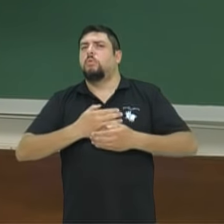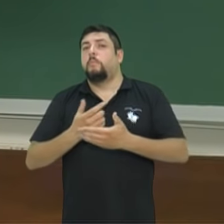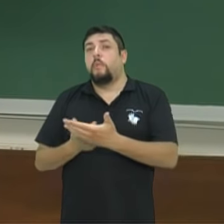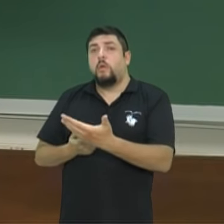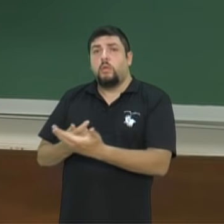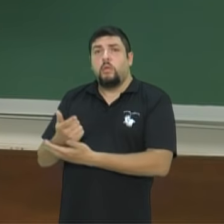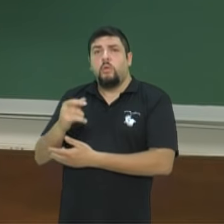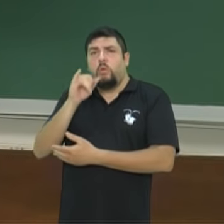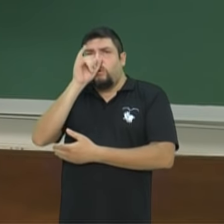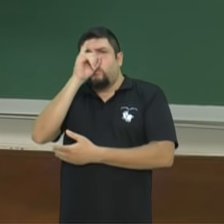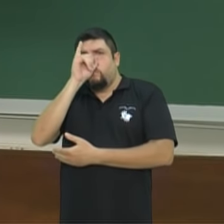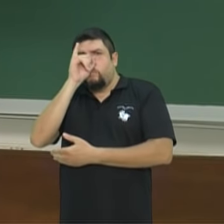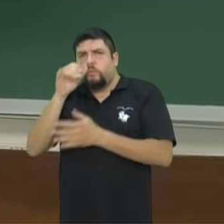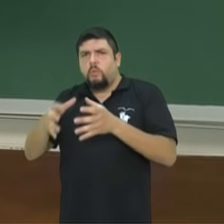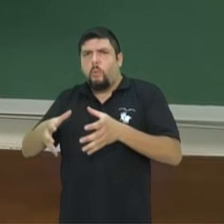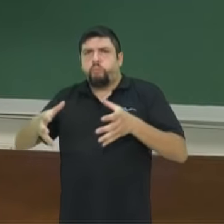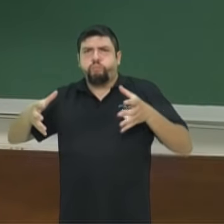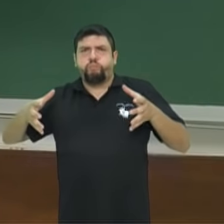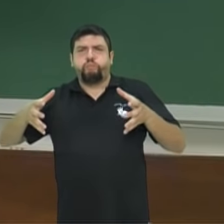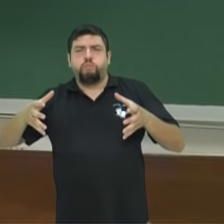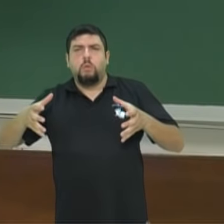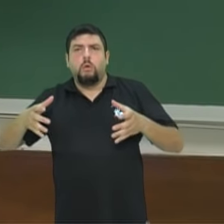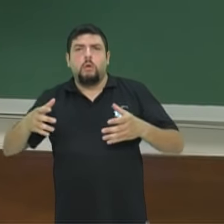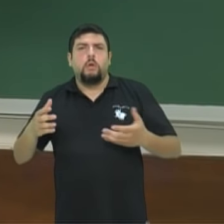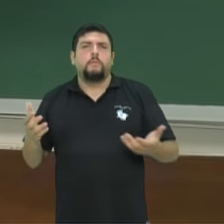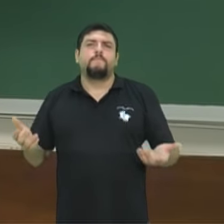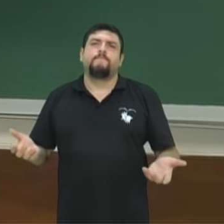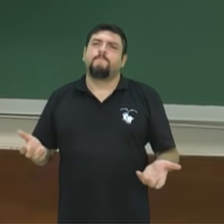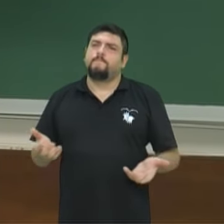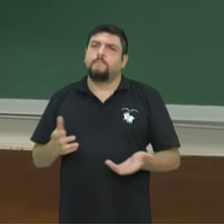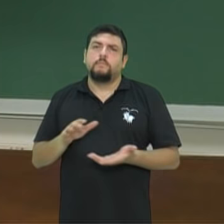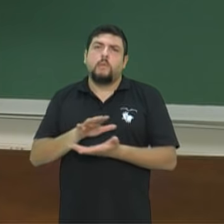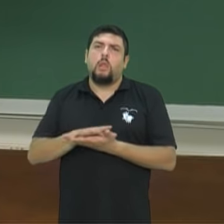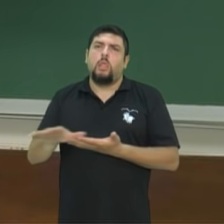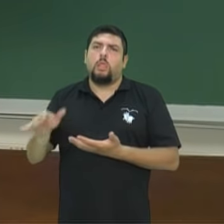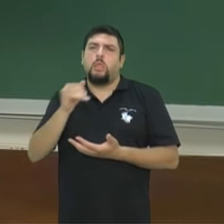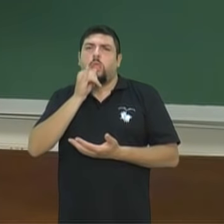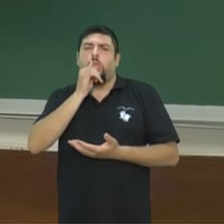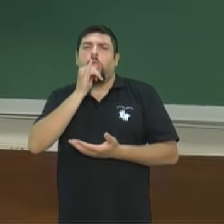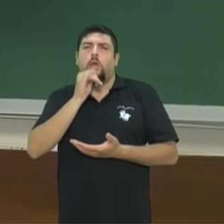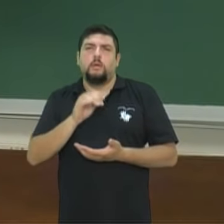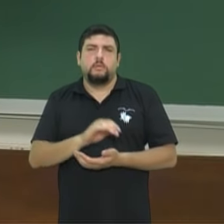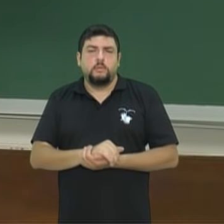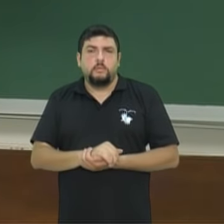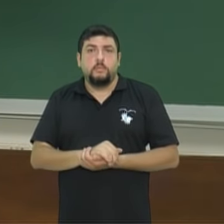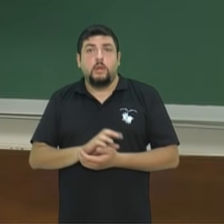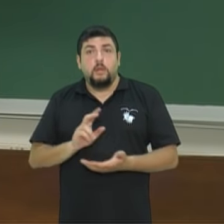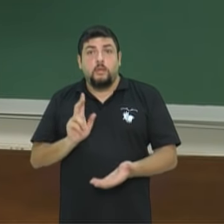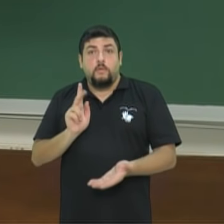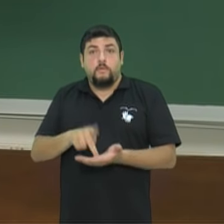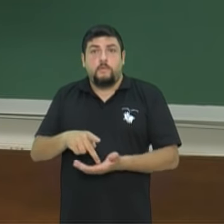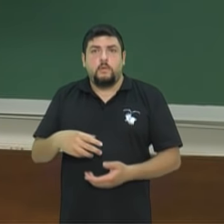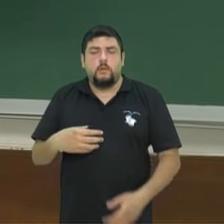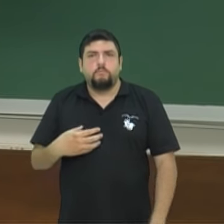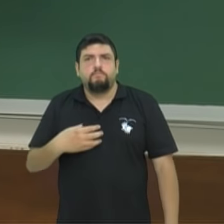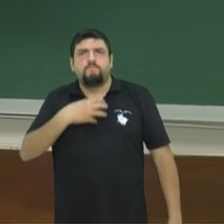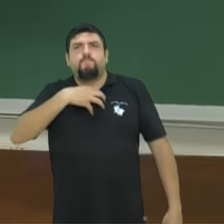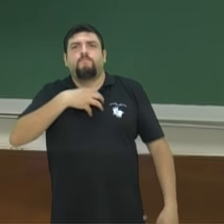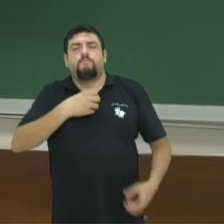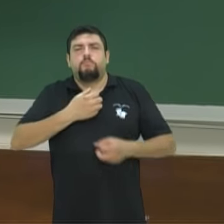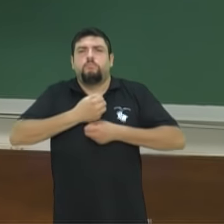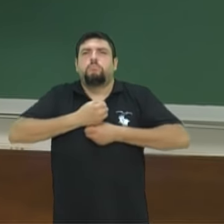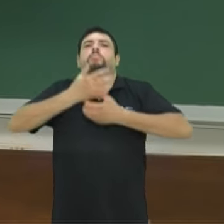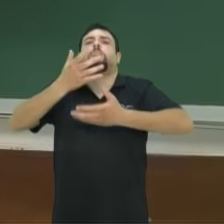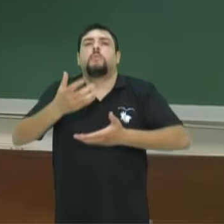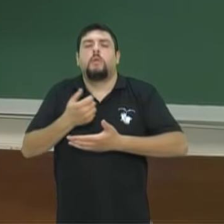um porquinho bem maior, né? Gastando dinheiro desnecessariamente. Quer dizer, um impulso da Mônica ali ao ter essa